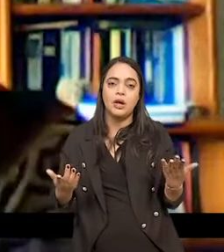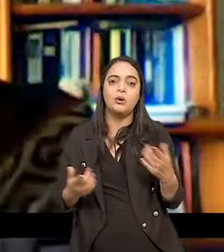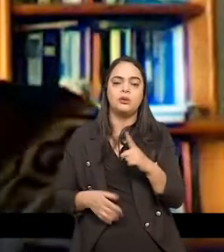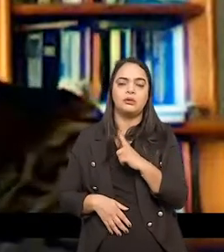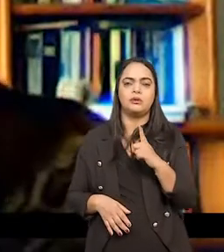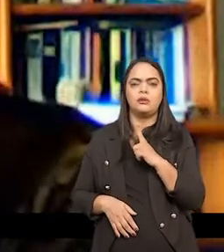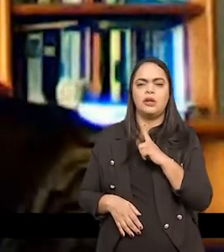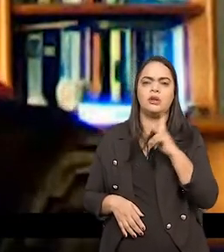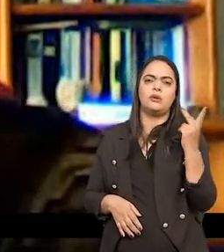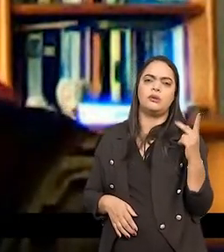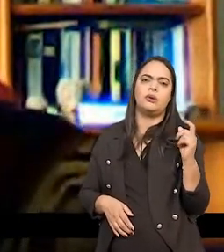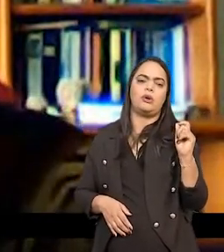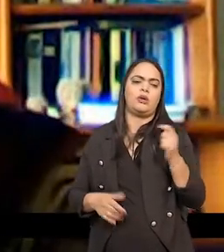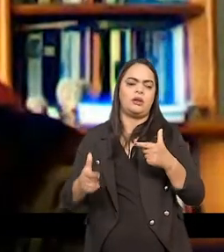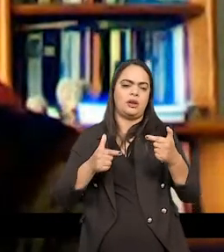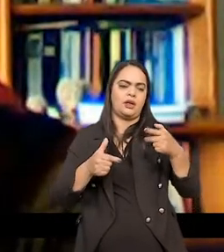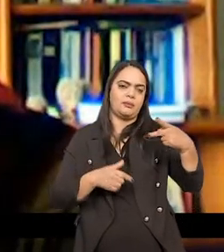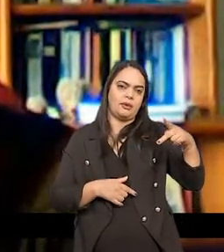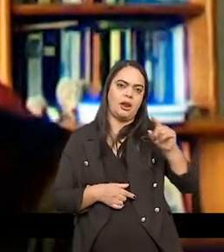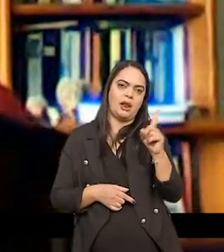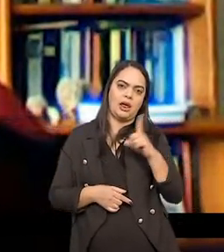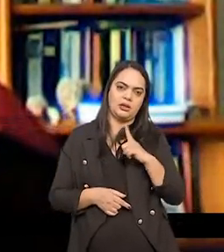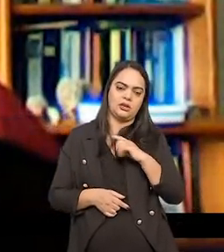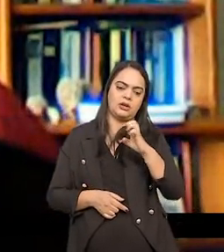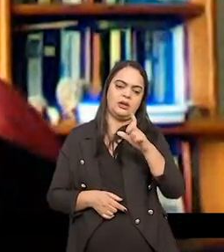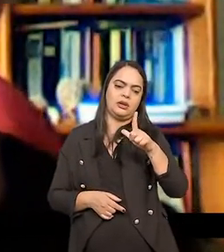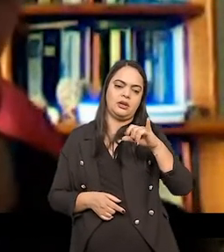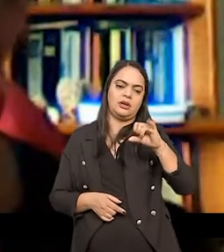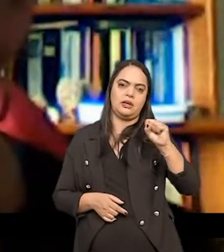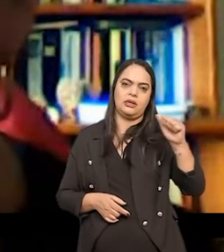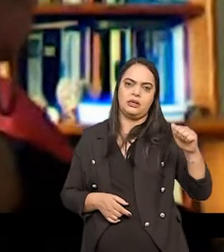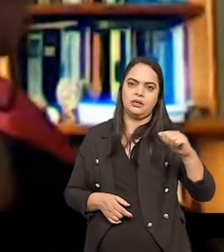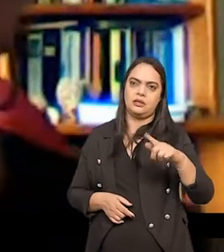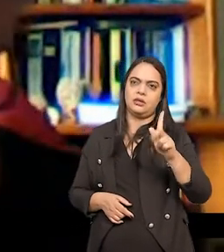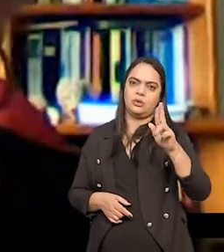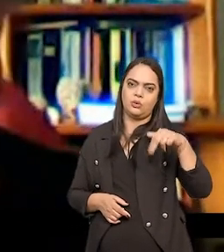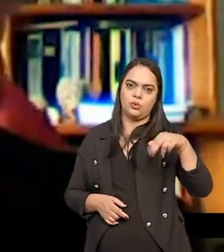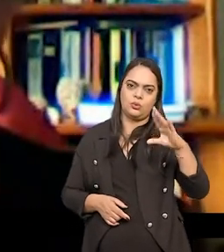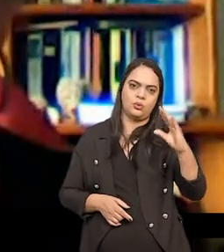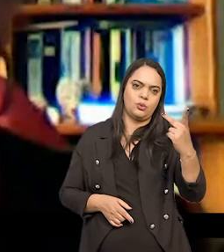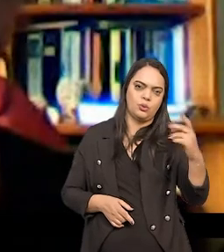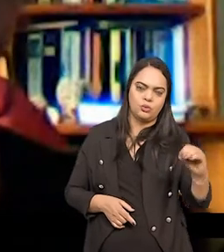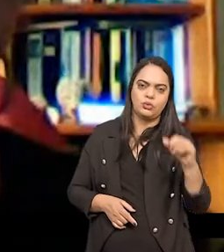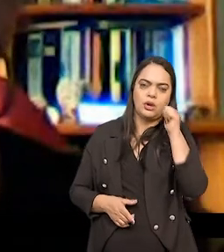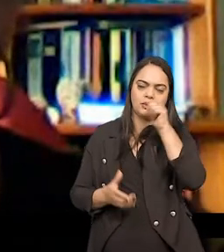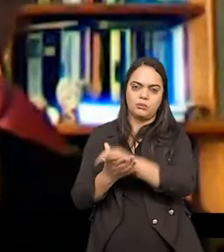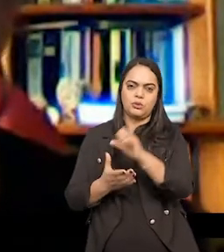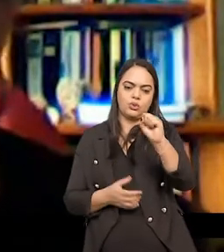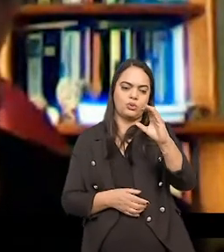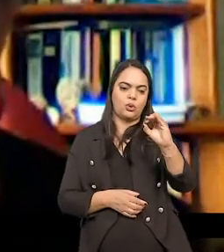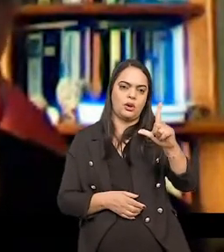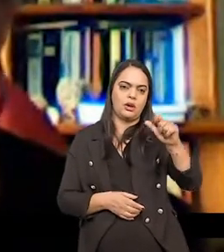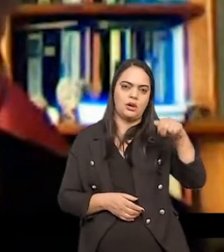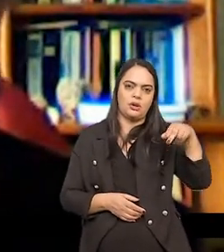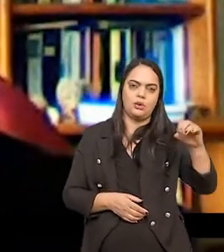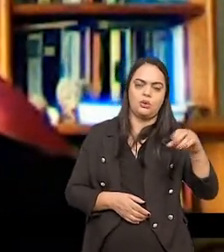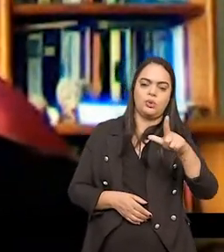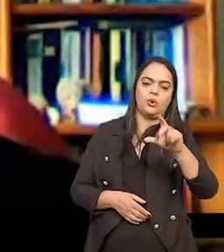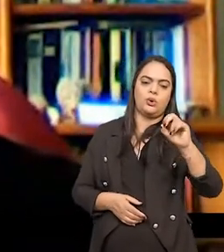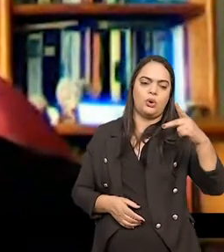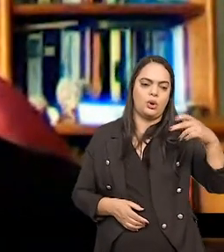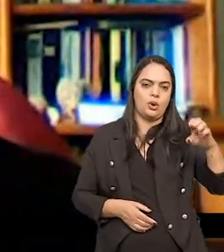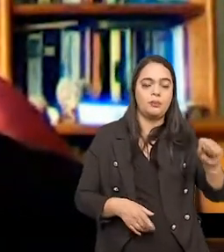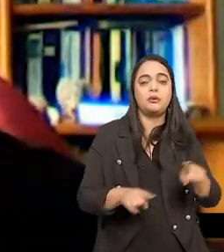um lado tinha Elisa Lynch, né, que era a mulher Solano Lopes, mas de outro lado, como morreram os paraguaios,